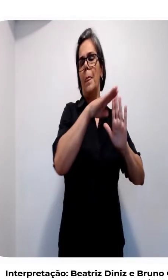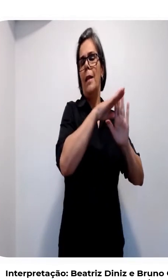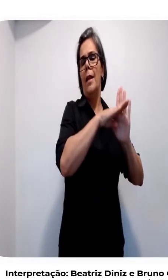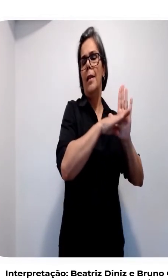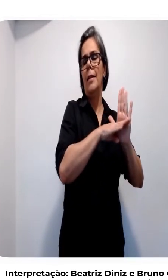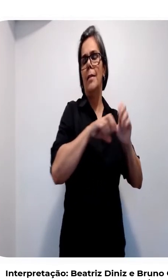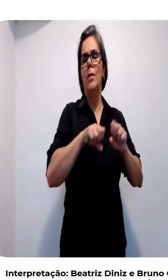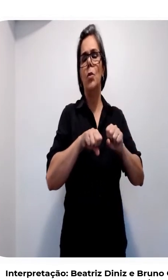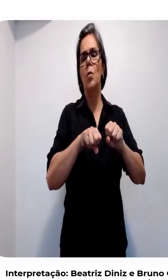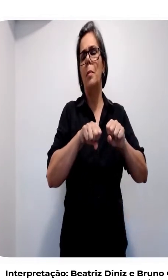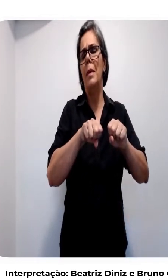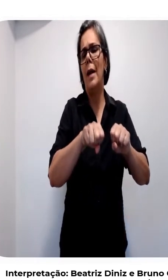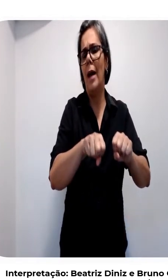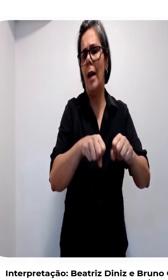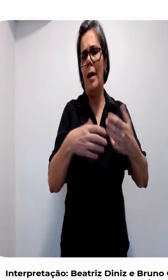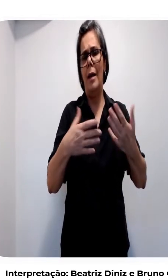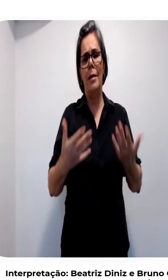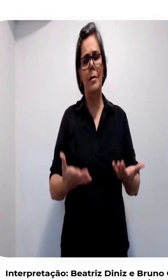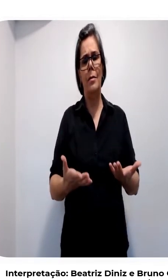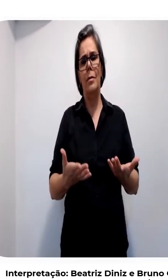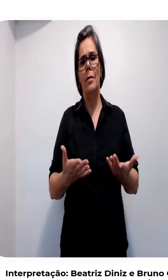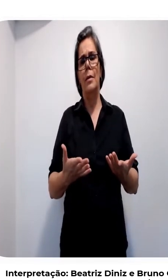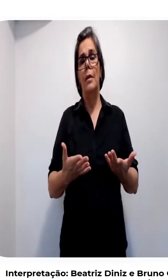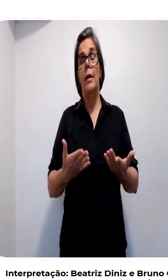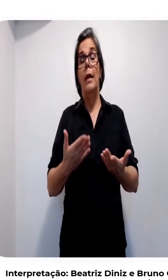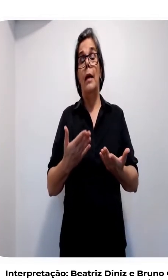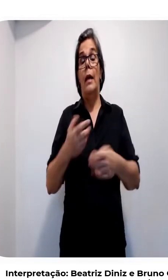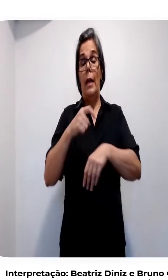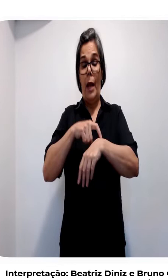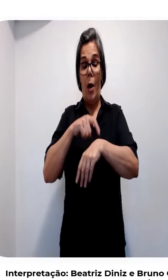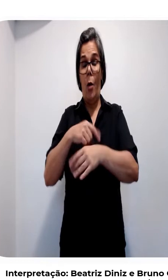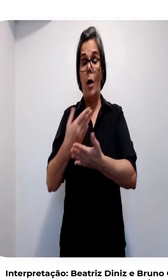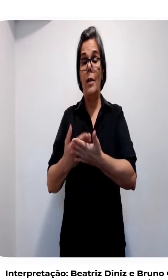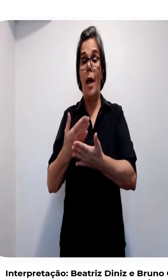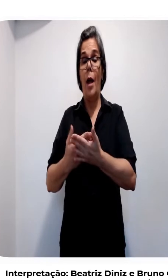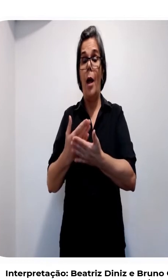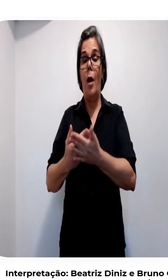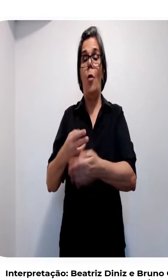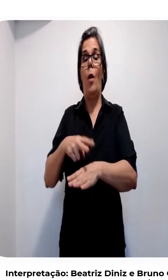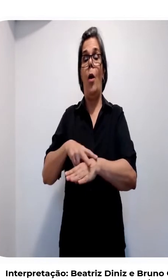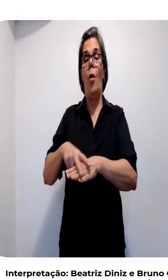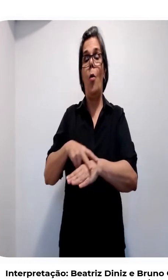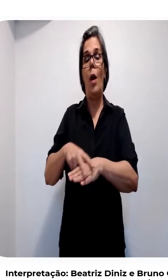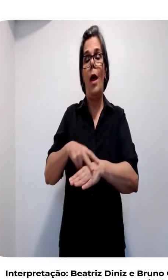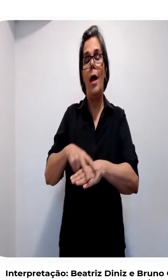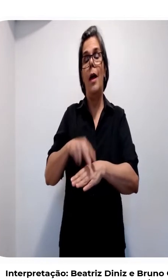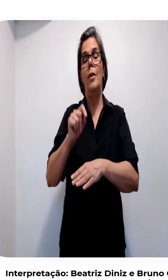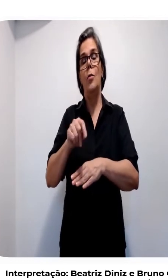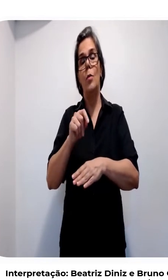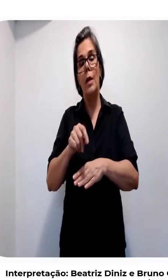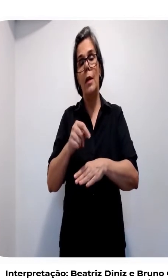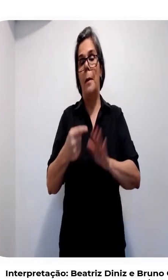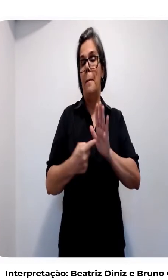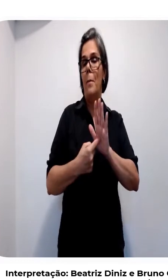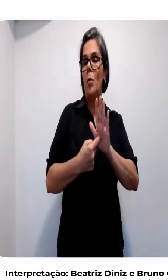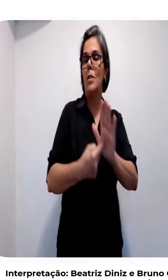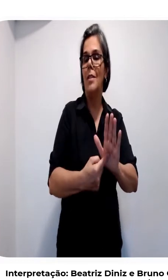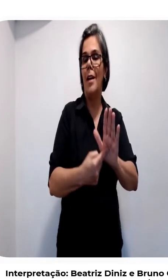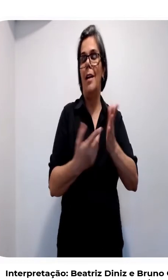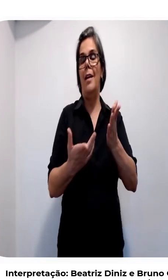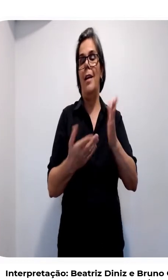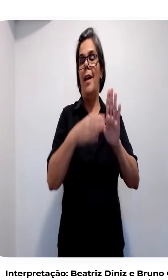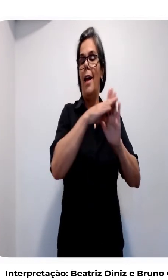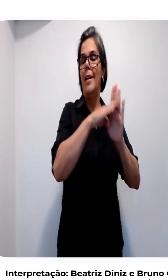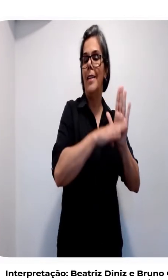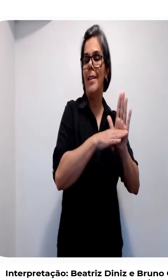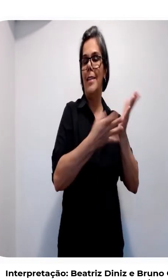supermercado. Então, de ir aí numa aula online compartilhar essa lista, compartilhar uma história. Então, eu acho que a gente vai dando